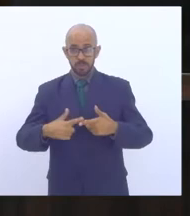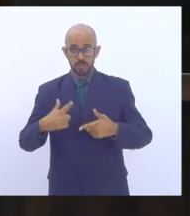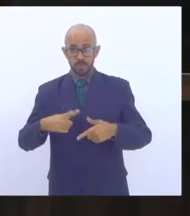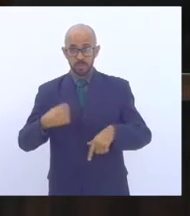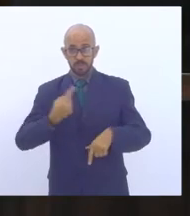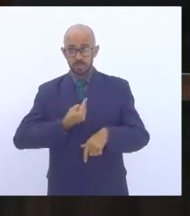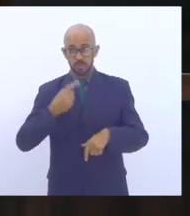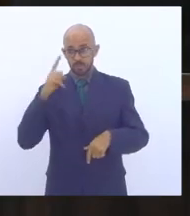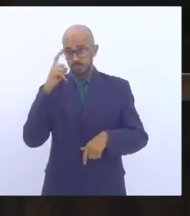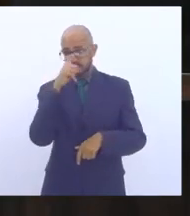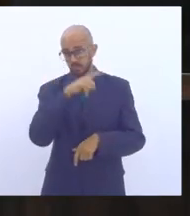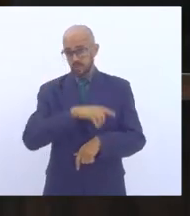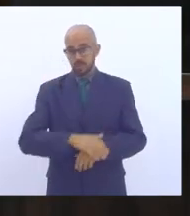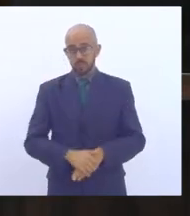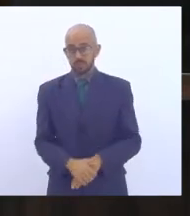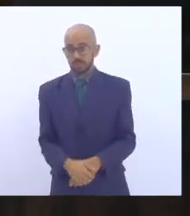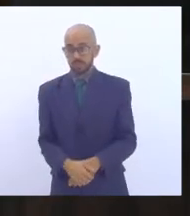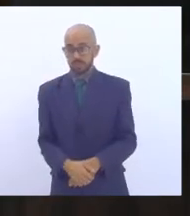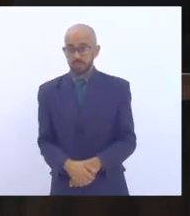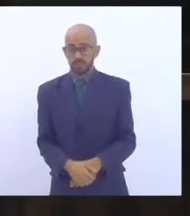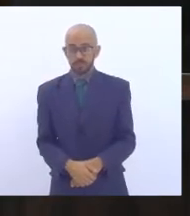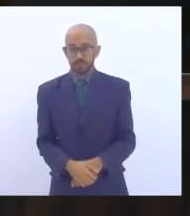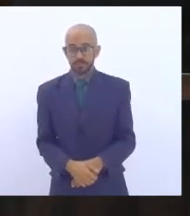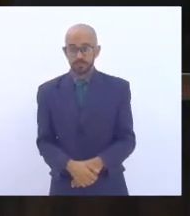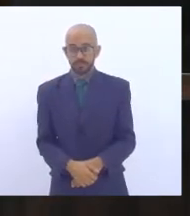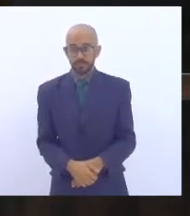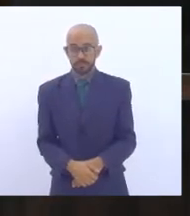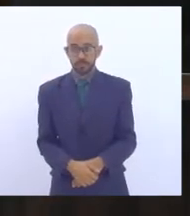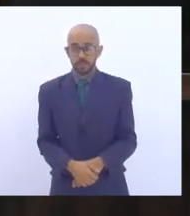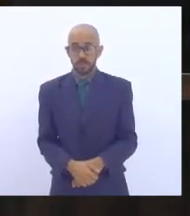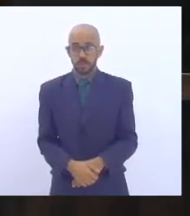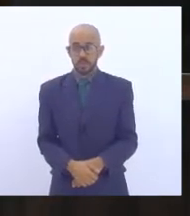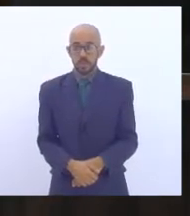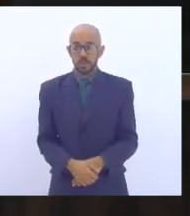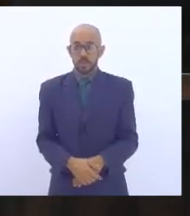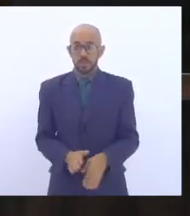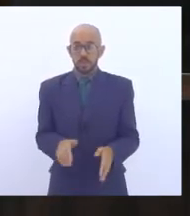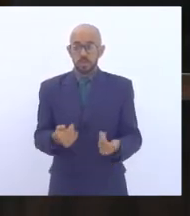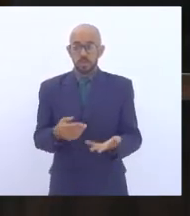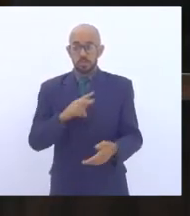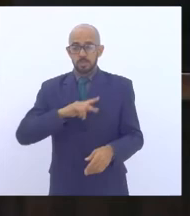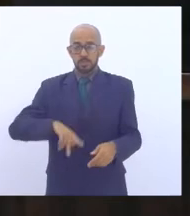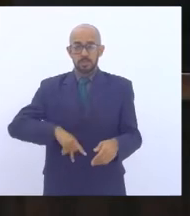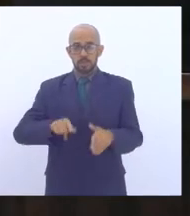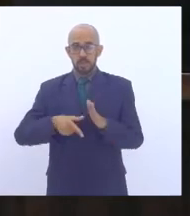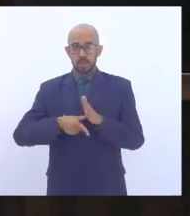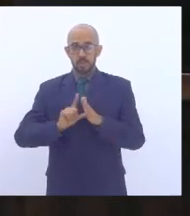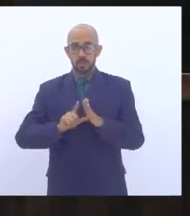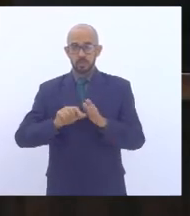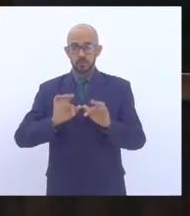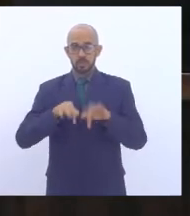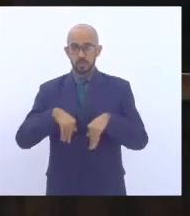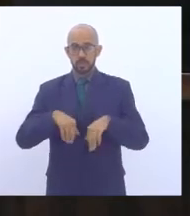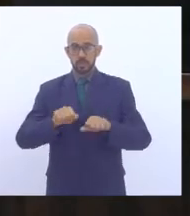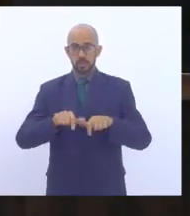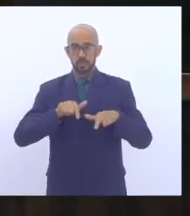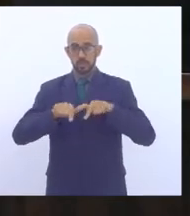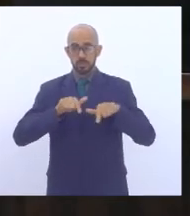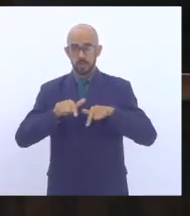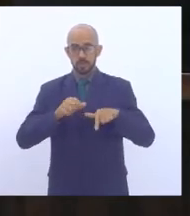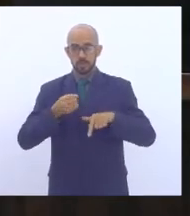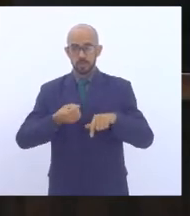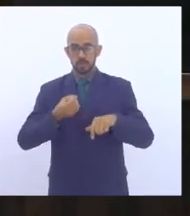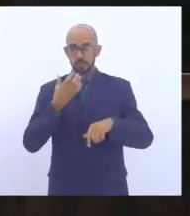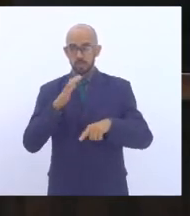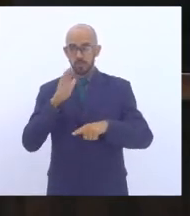dificuldade é tão presidência antes de encerrar os trabalhos Desejo a todos uma boa